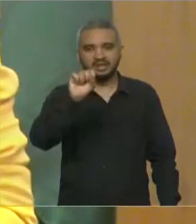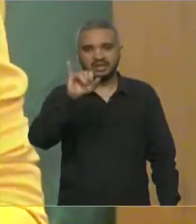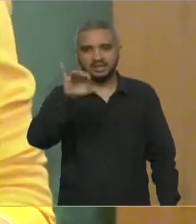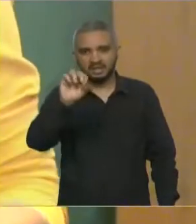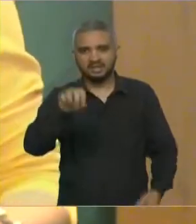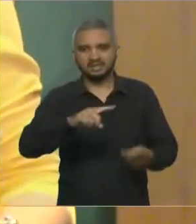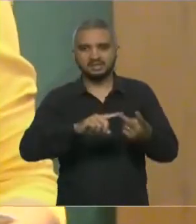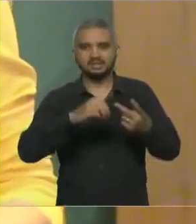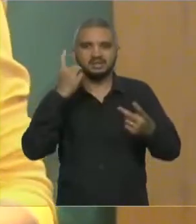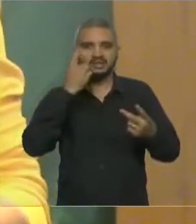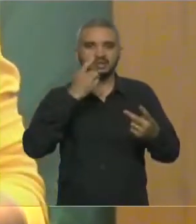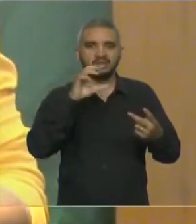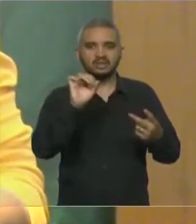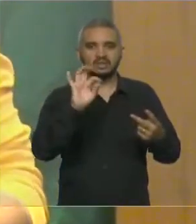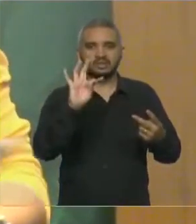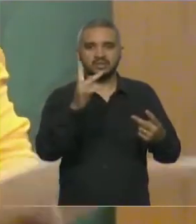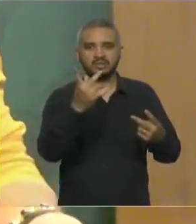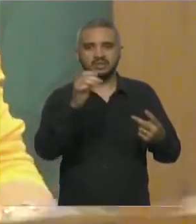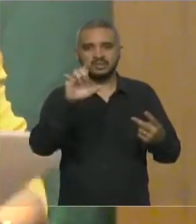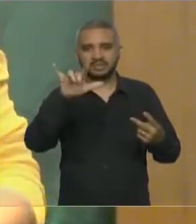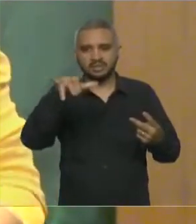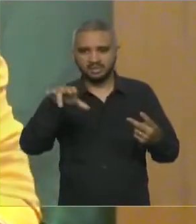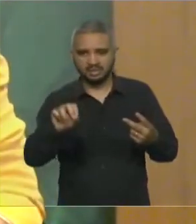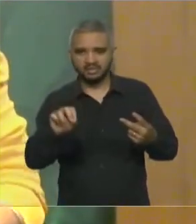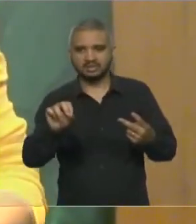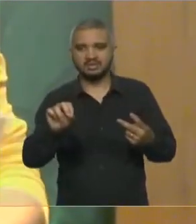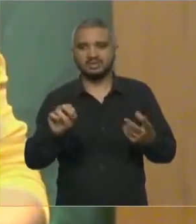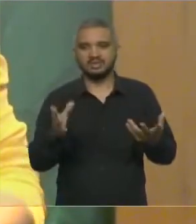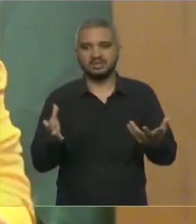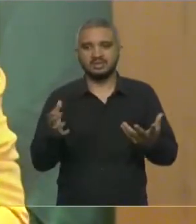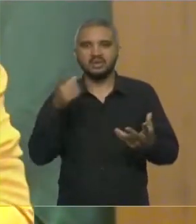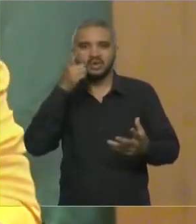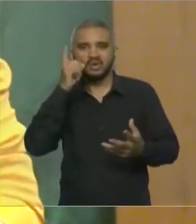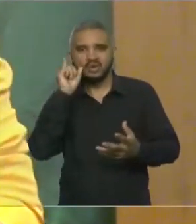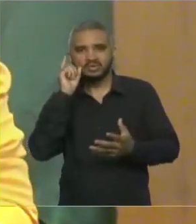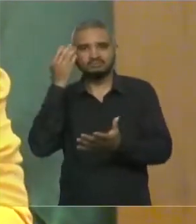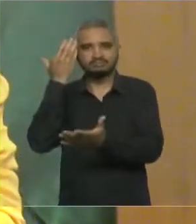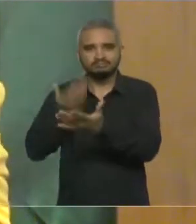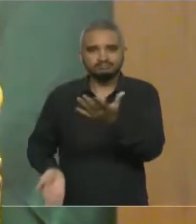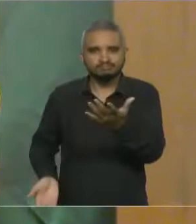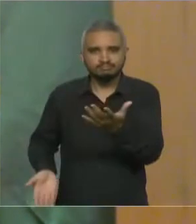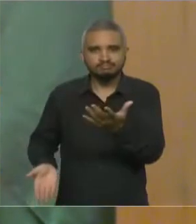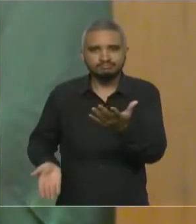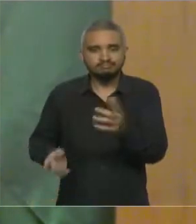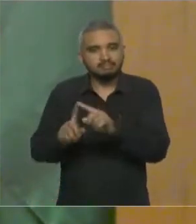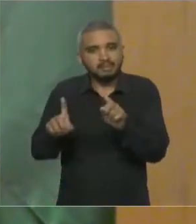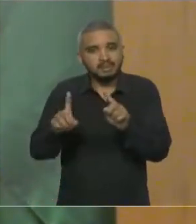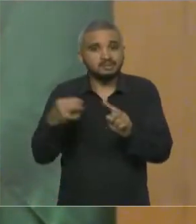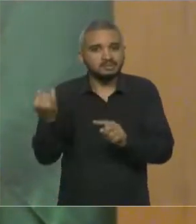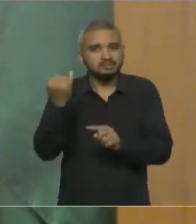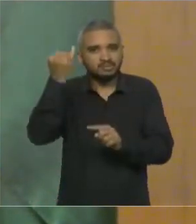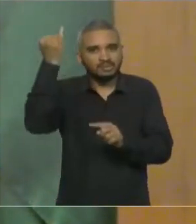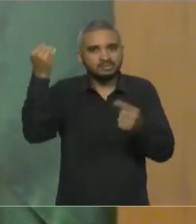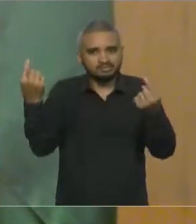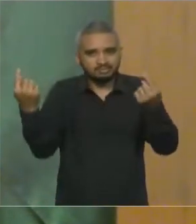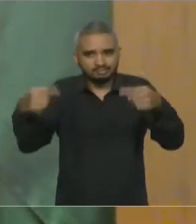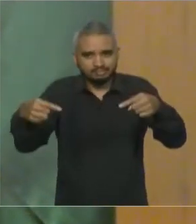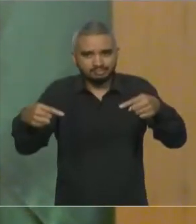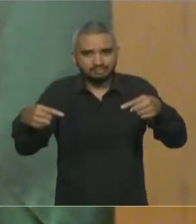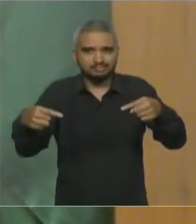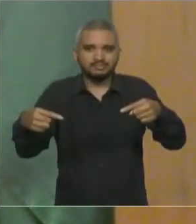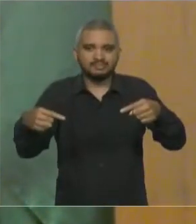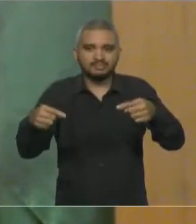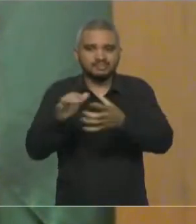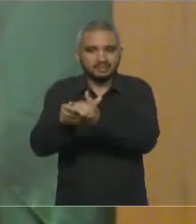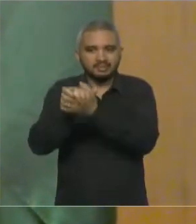Otelino. Infelizmente, não conseguiram sair vitoriosos do jogo, mas o que vale realmente é competir. Parabenizo vocês, então, ontem